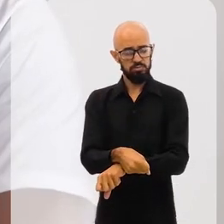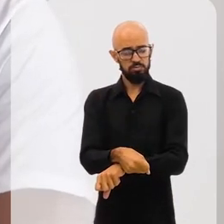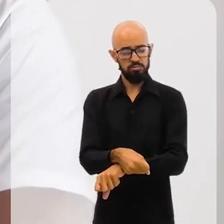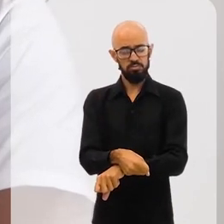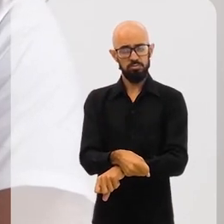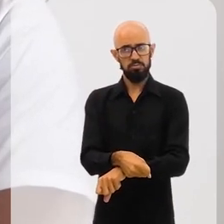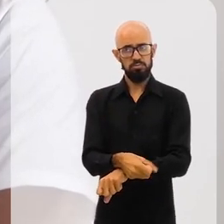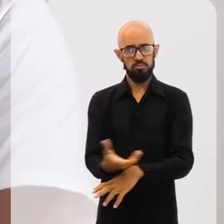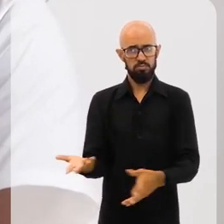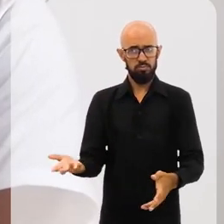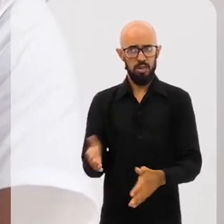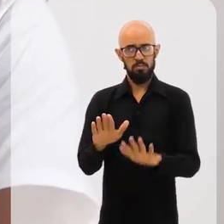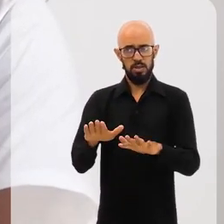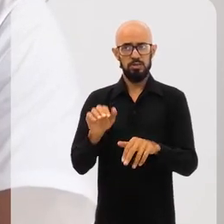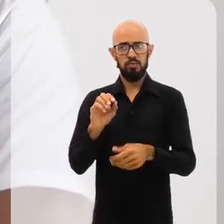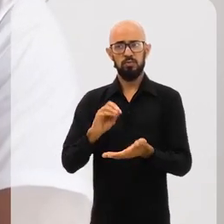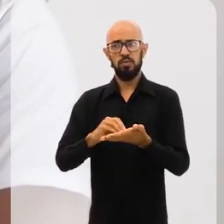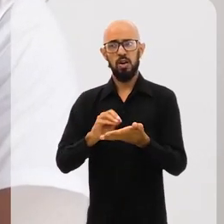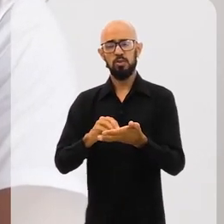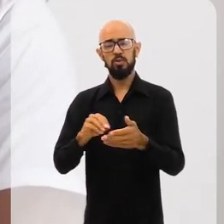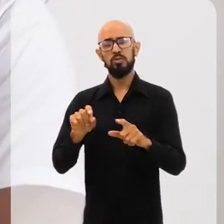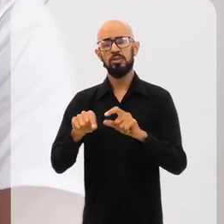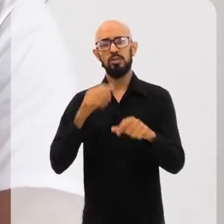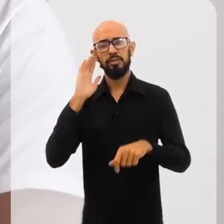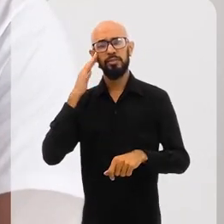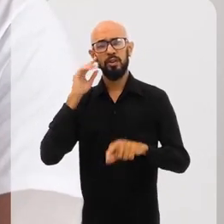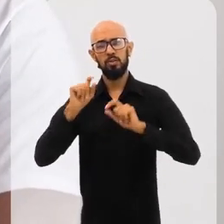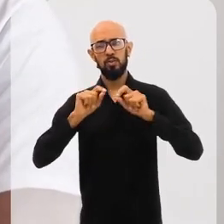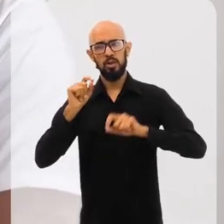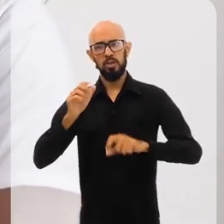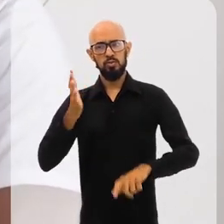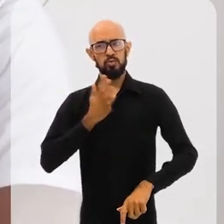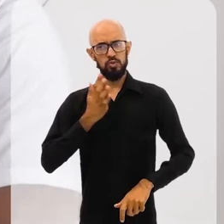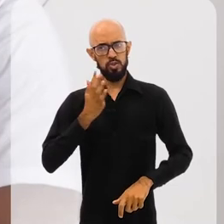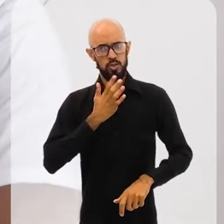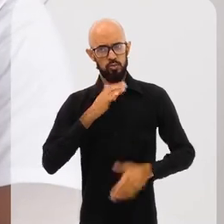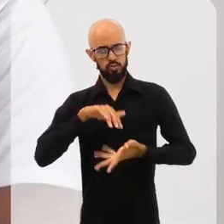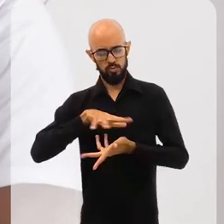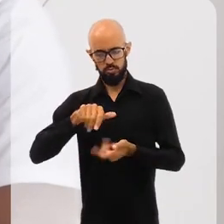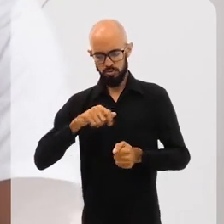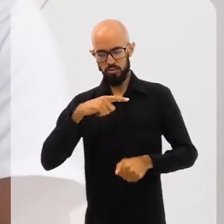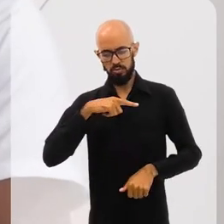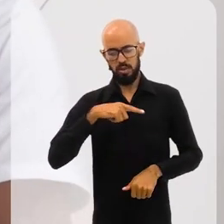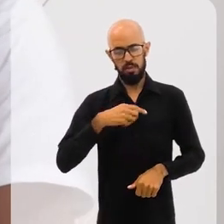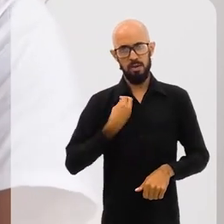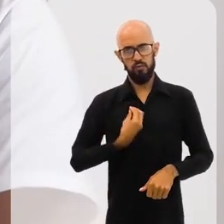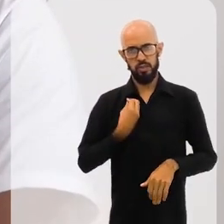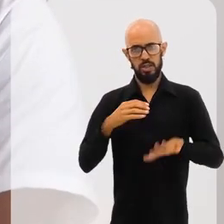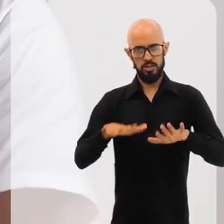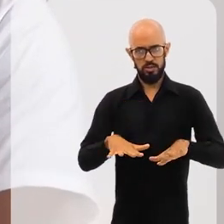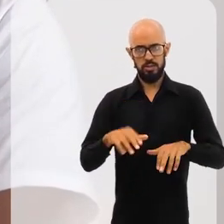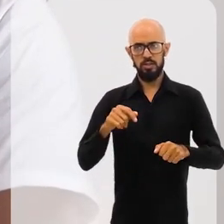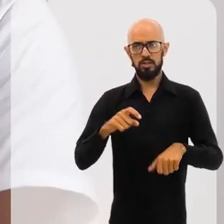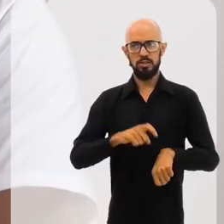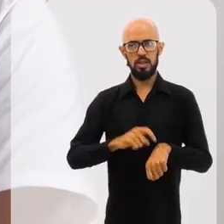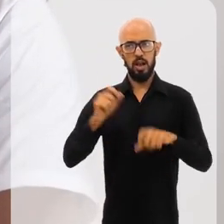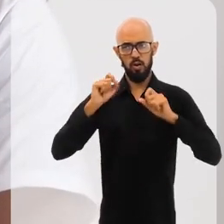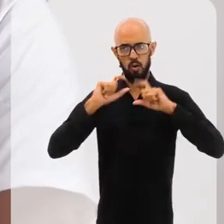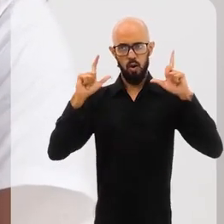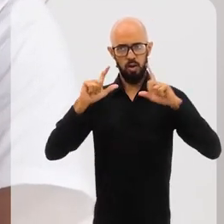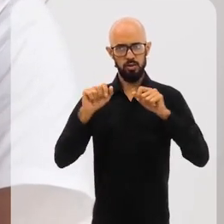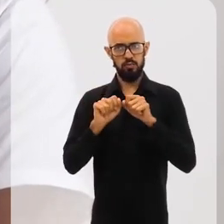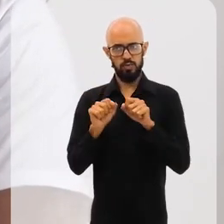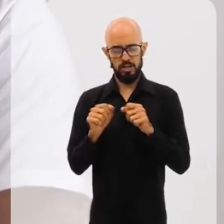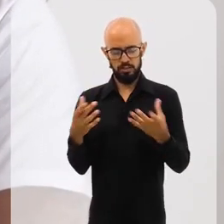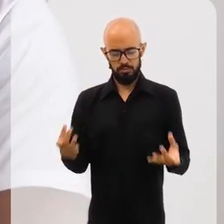que é escravidão, só que eles não pararam para analisar que os grandes milionários do mundo aderem a esse tipo de vida. É. Então eles